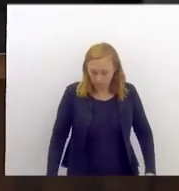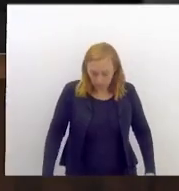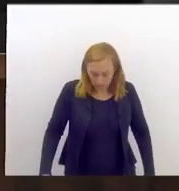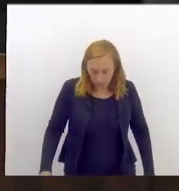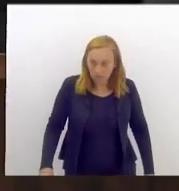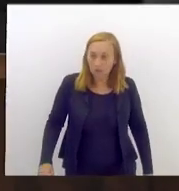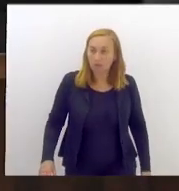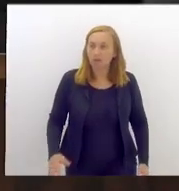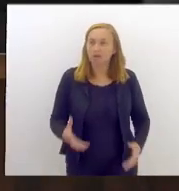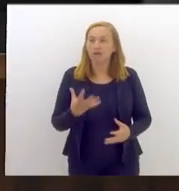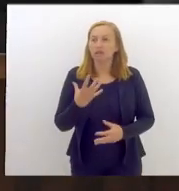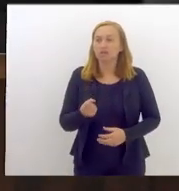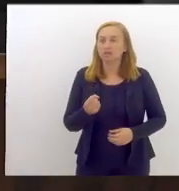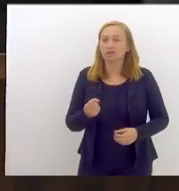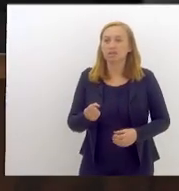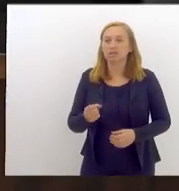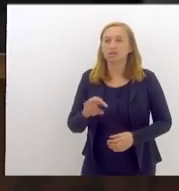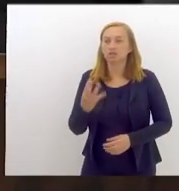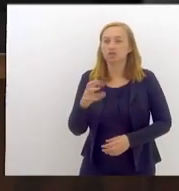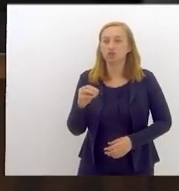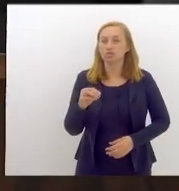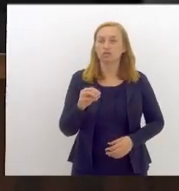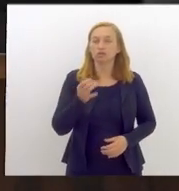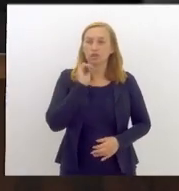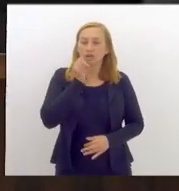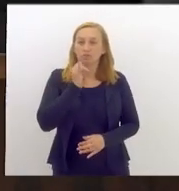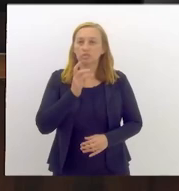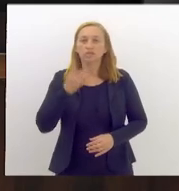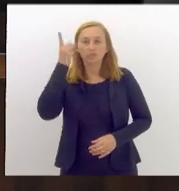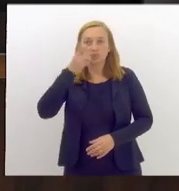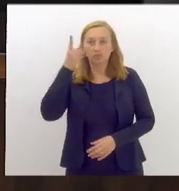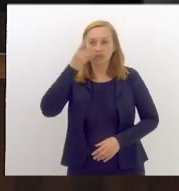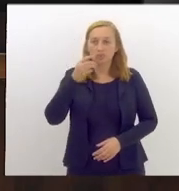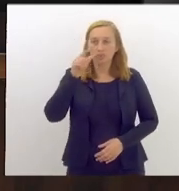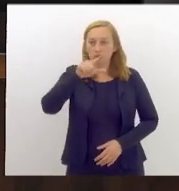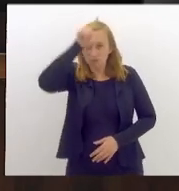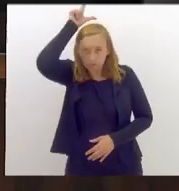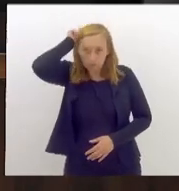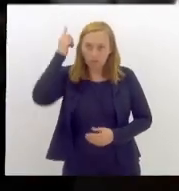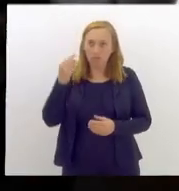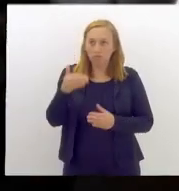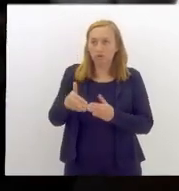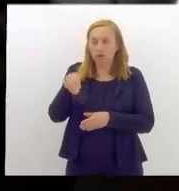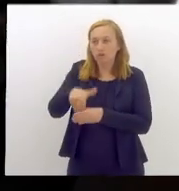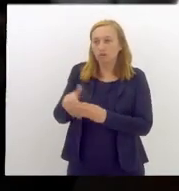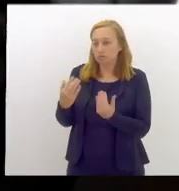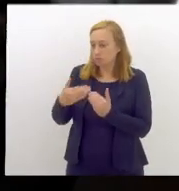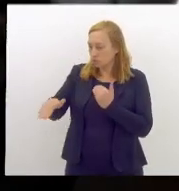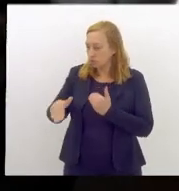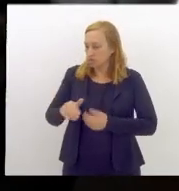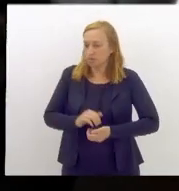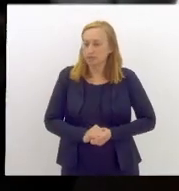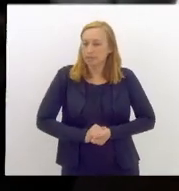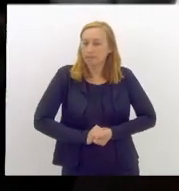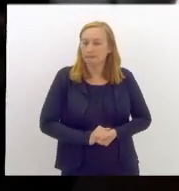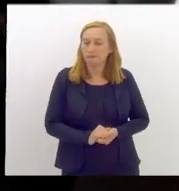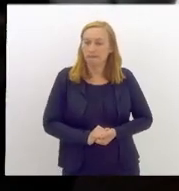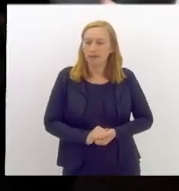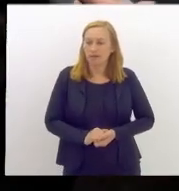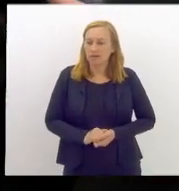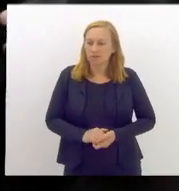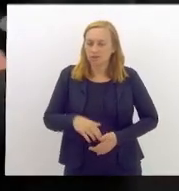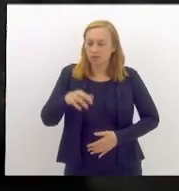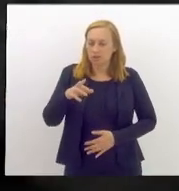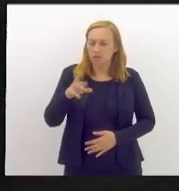favorável Chico relator Deputado Luiz Paulo divergente agora